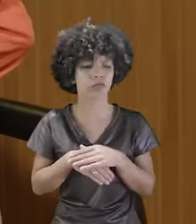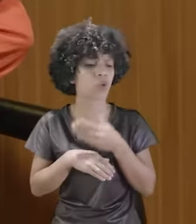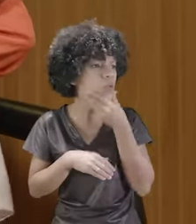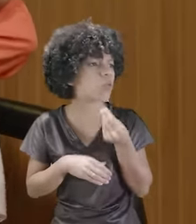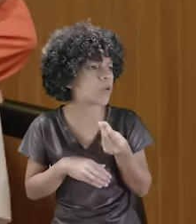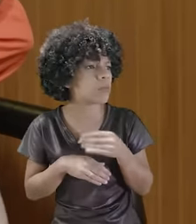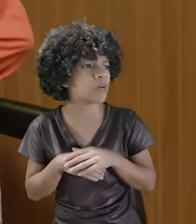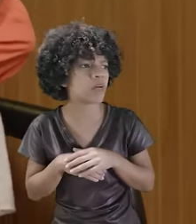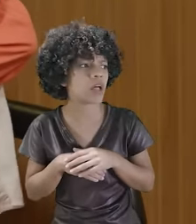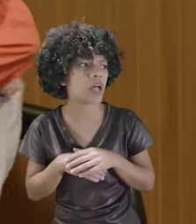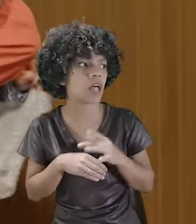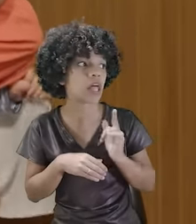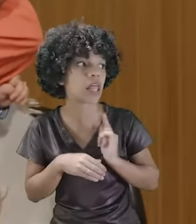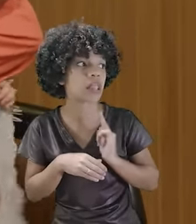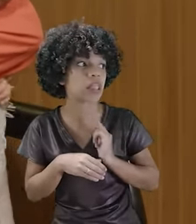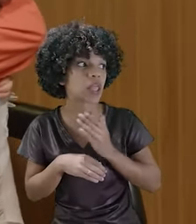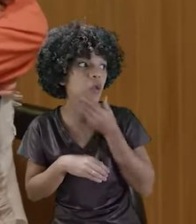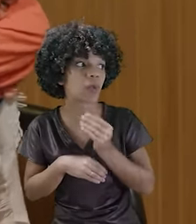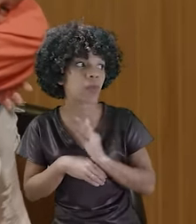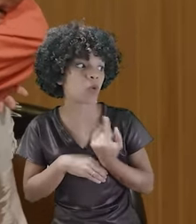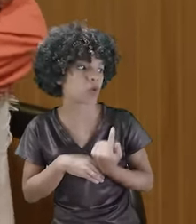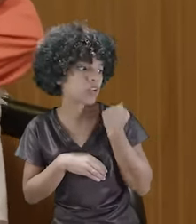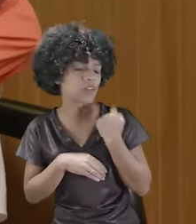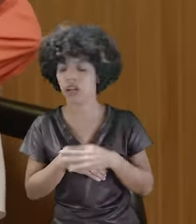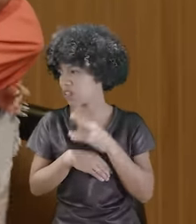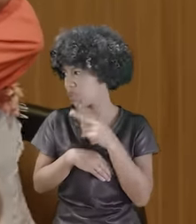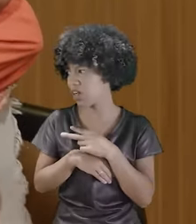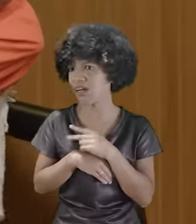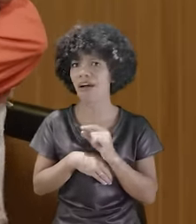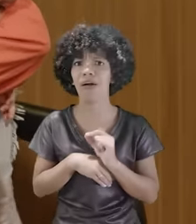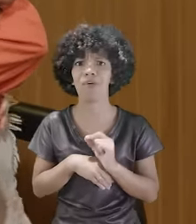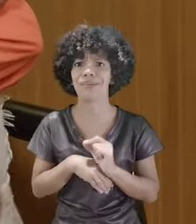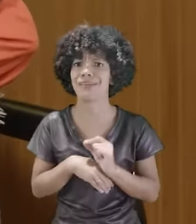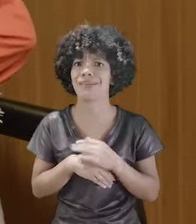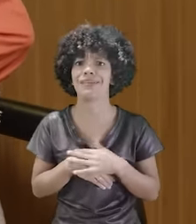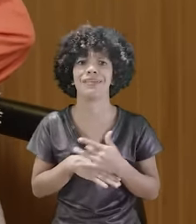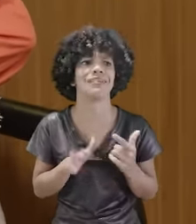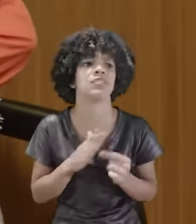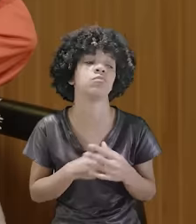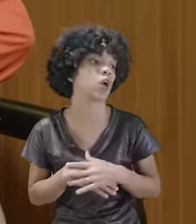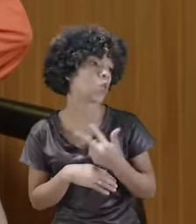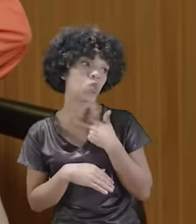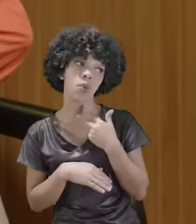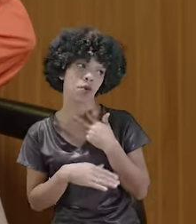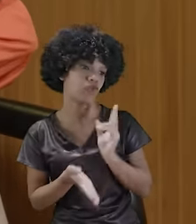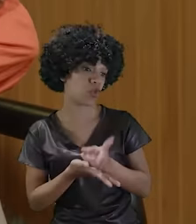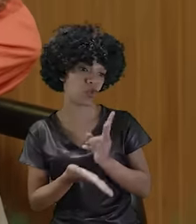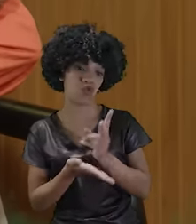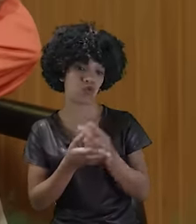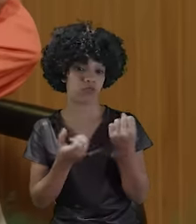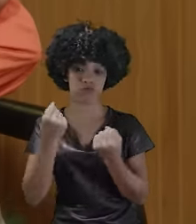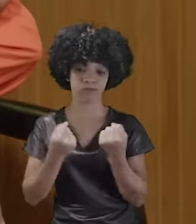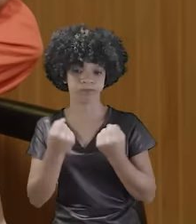momento falou tem um rapaz morto atrás aí comecei a chorar que isso deixa a gente desse ele fala não pode vamos